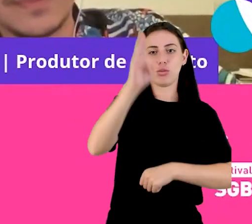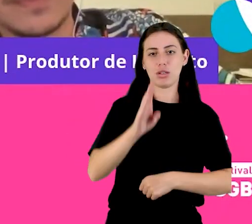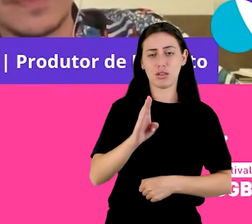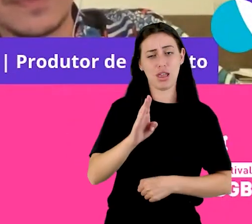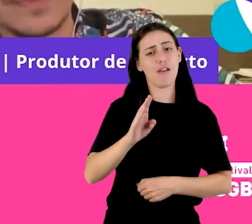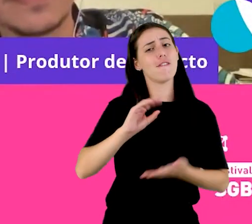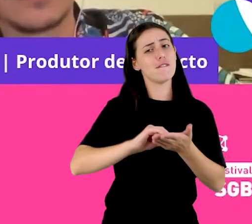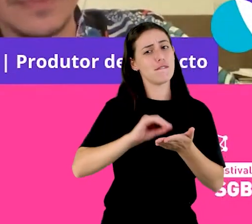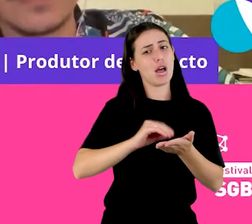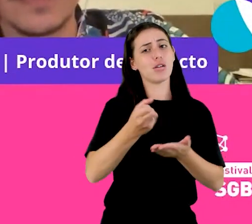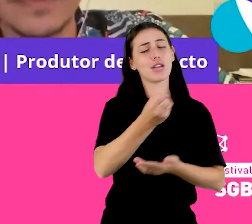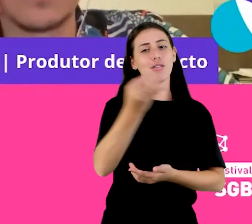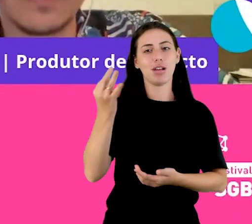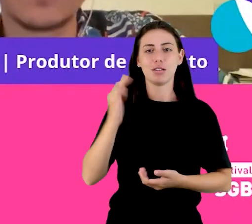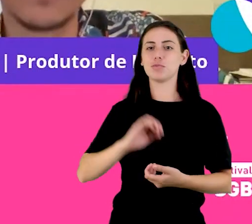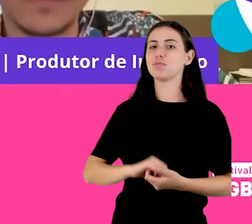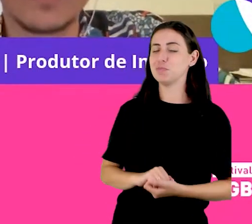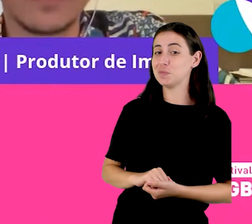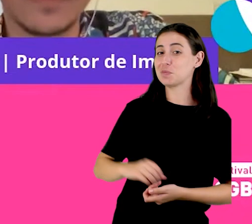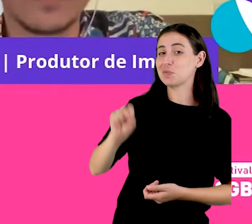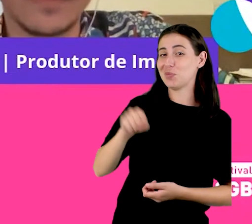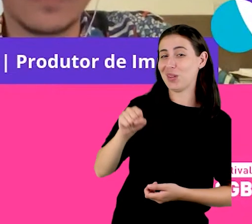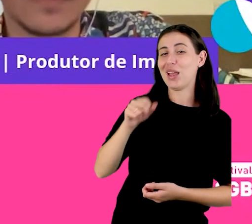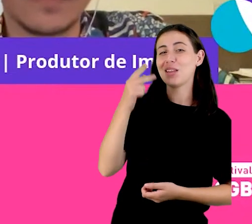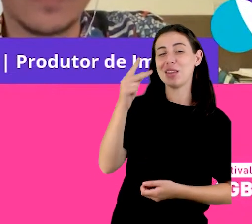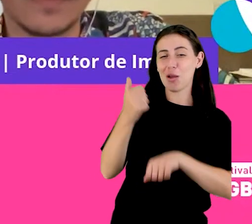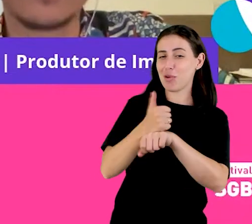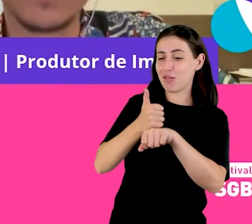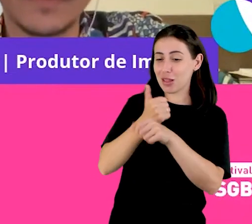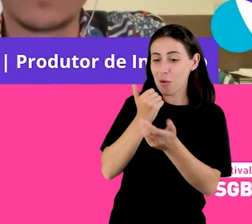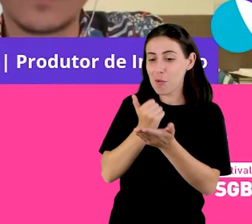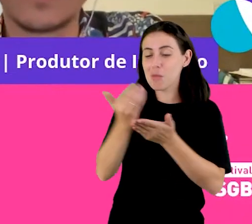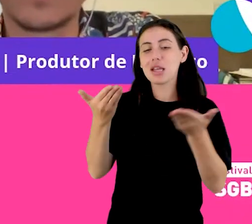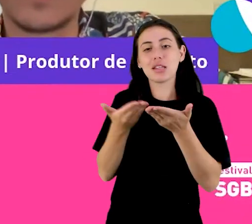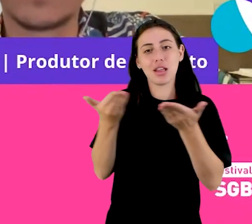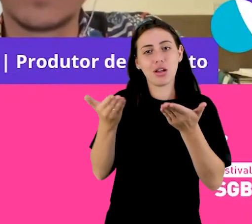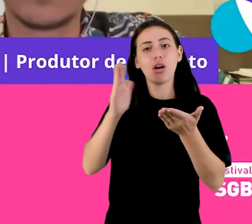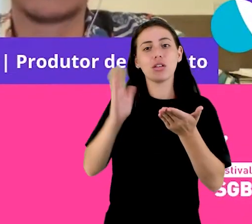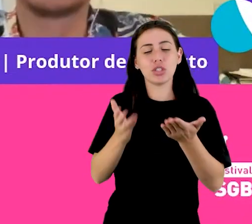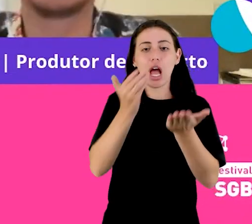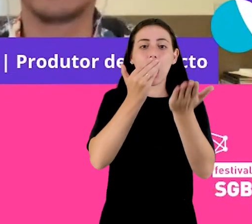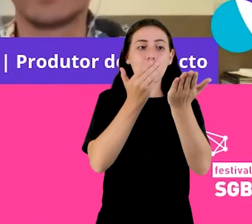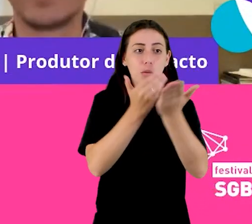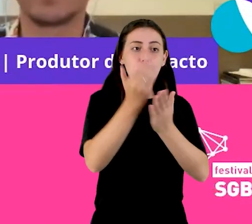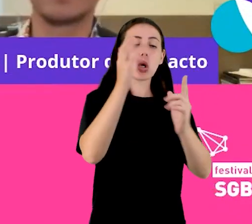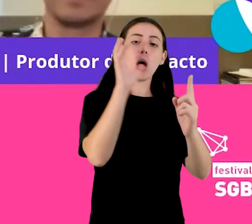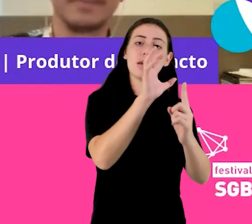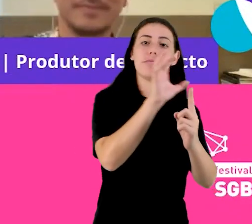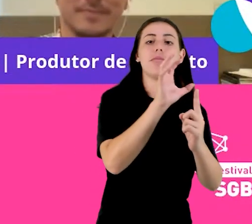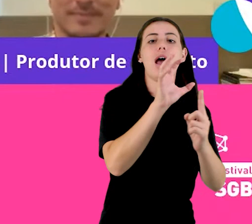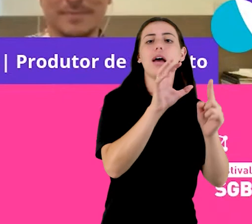impacto, inclusive, como você deu o exemplo, na parte de intérprete de Libras. Rodrigo, eu quero te agradecer muito, muito, muito pela